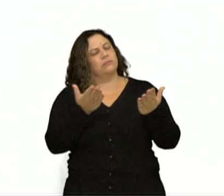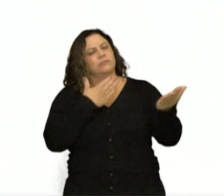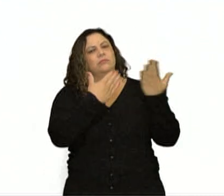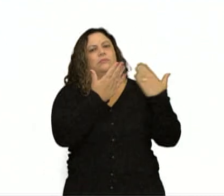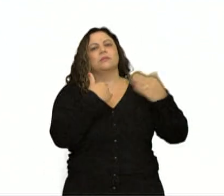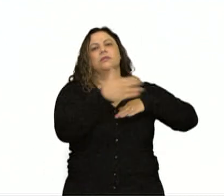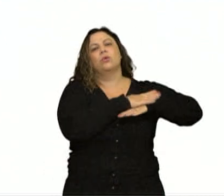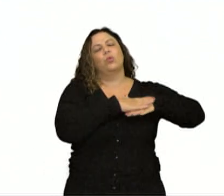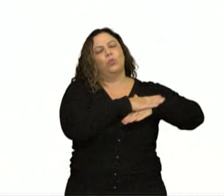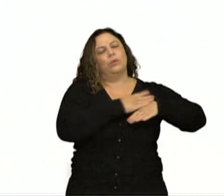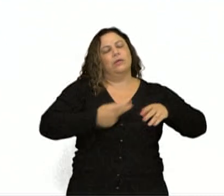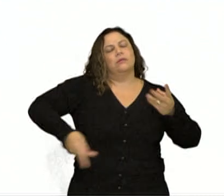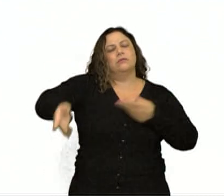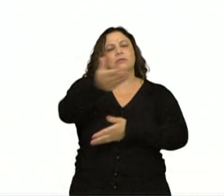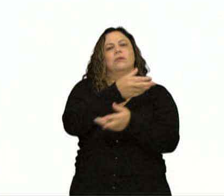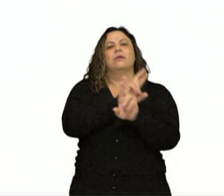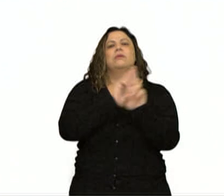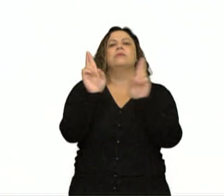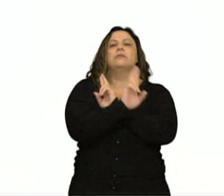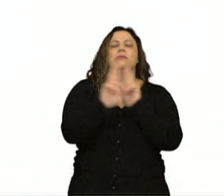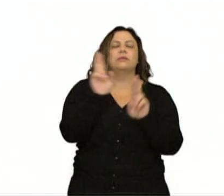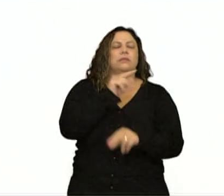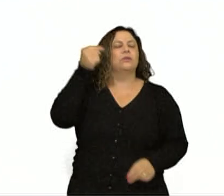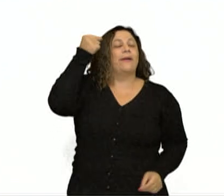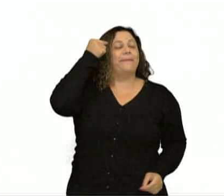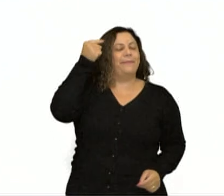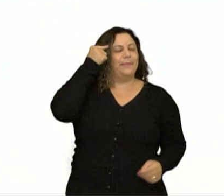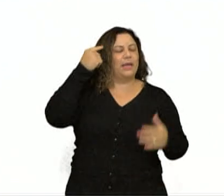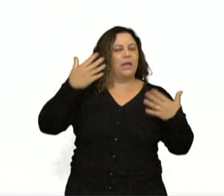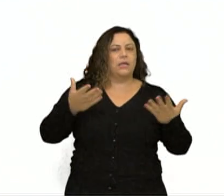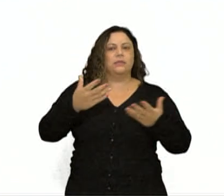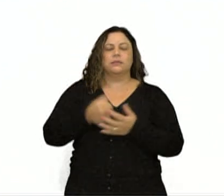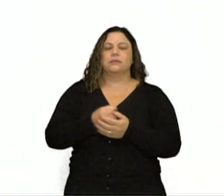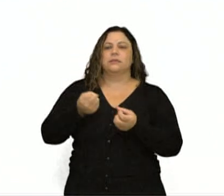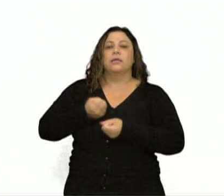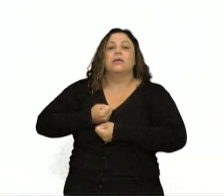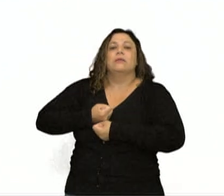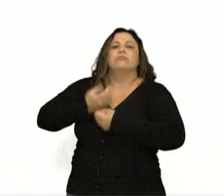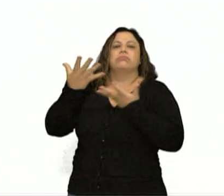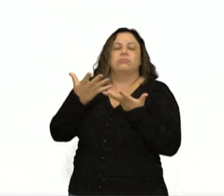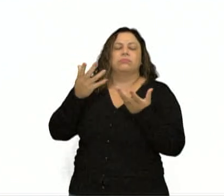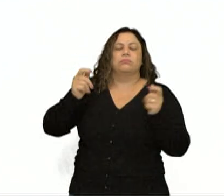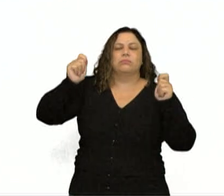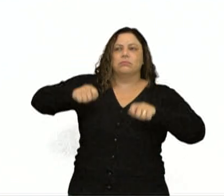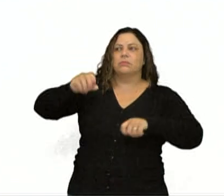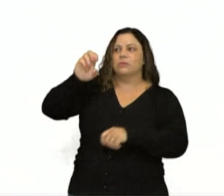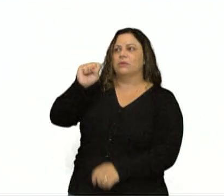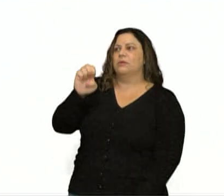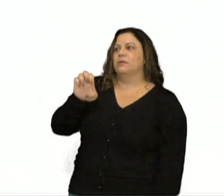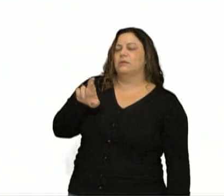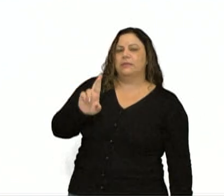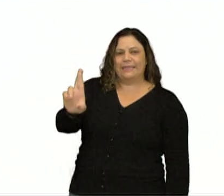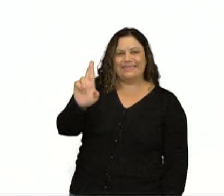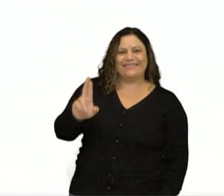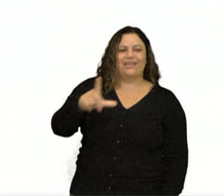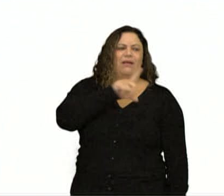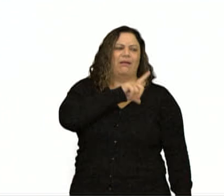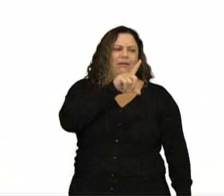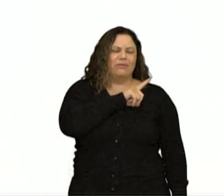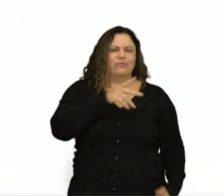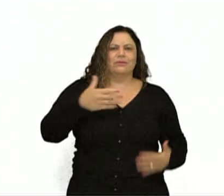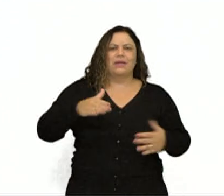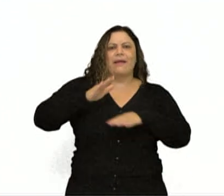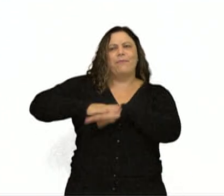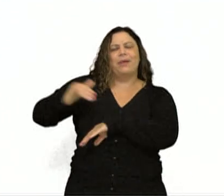eu quero que você relacione. Você pense. Essa fala do ser, olha aqui, aliás, do ter ser